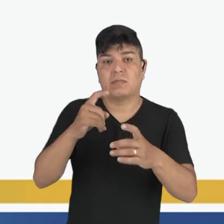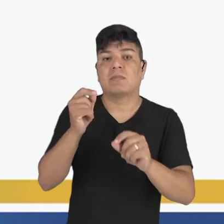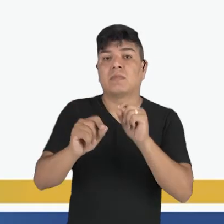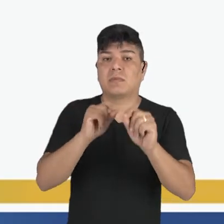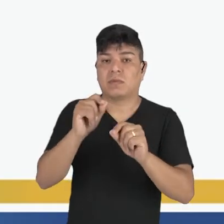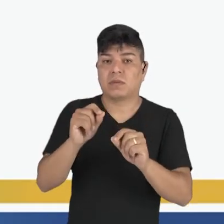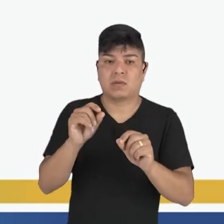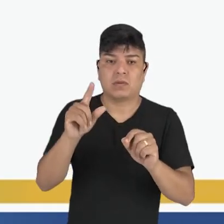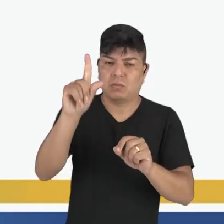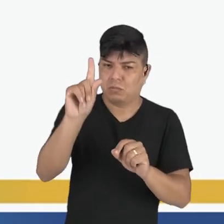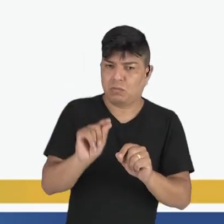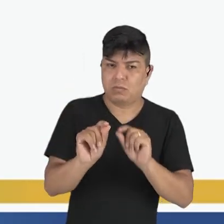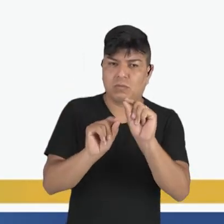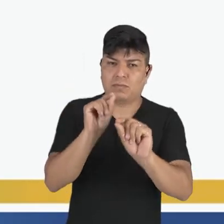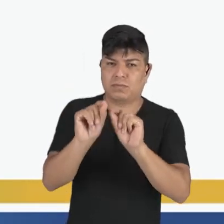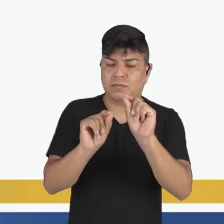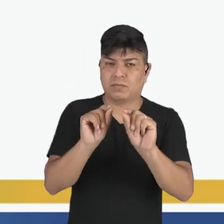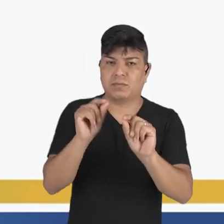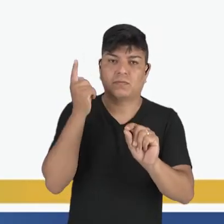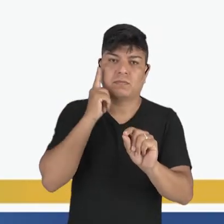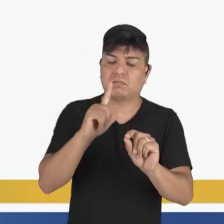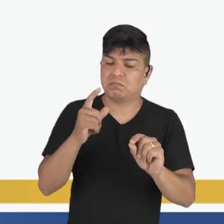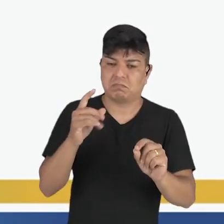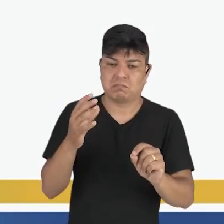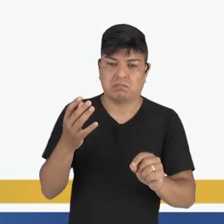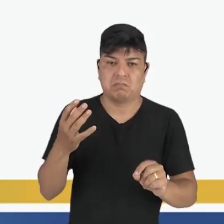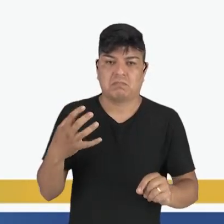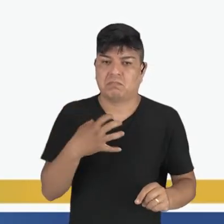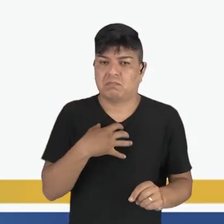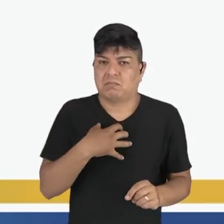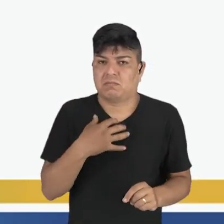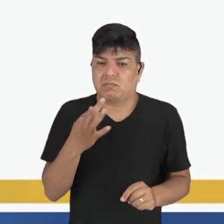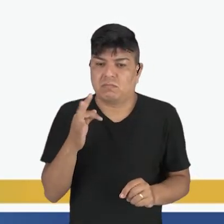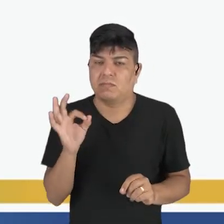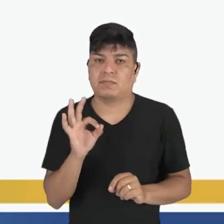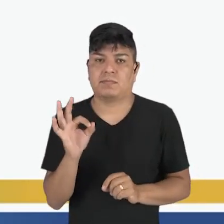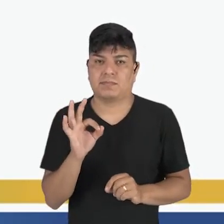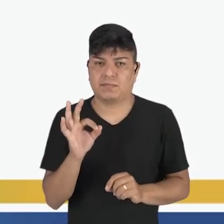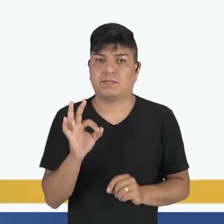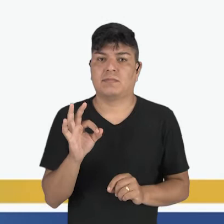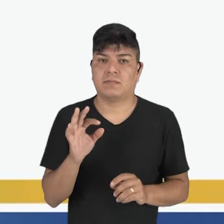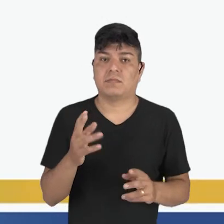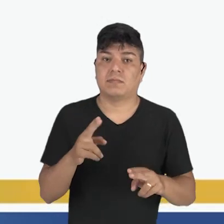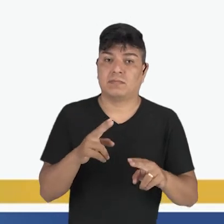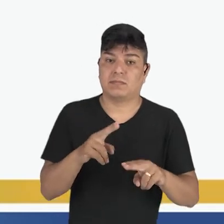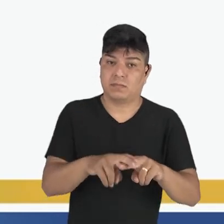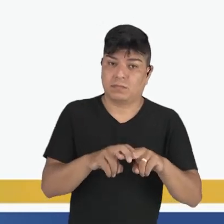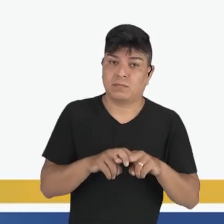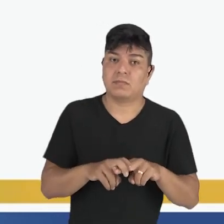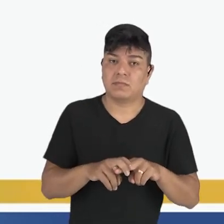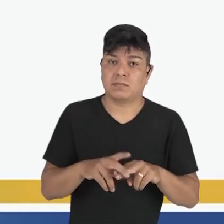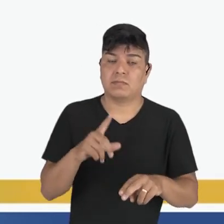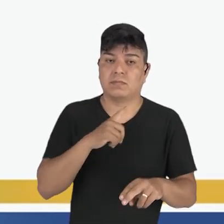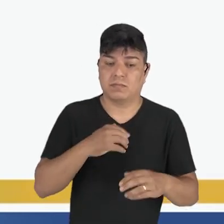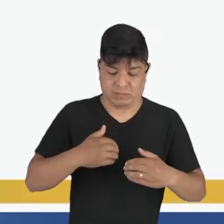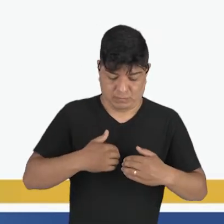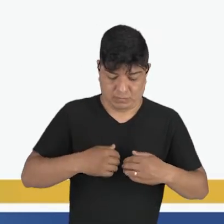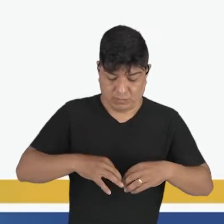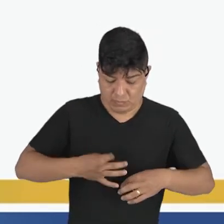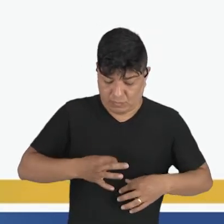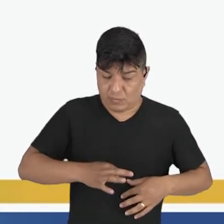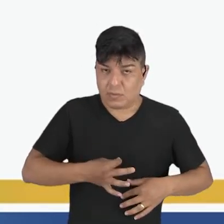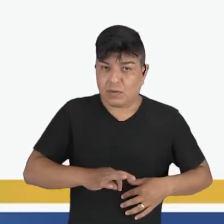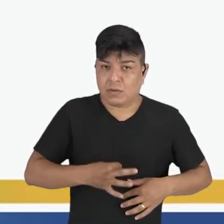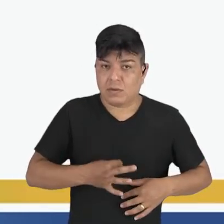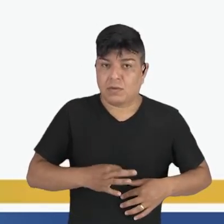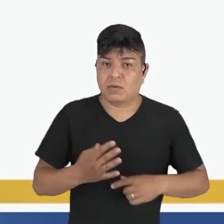exames que são minimamente invasivos, né? Você não sente ali muito desconforto nem muita dor, tá? Além disso, nós temos as cirurgias feitas